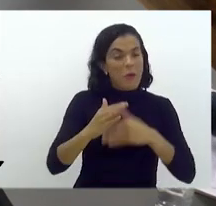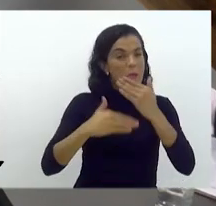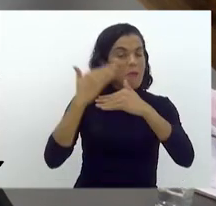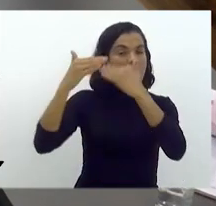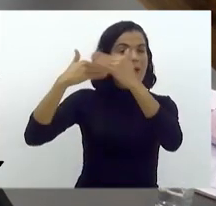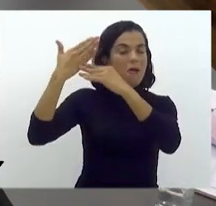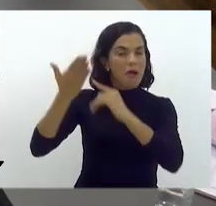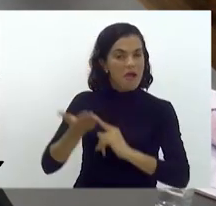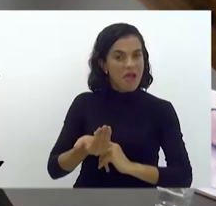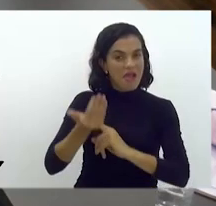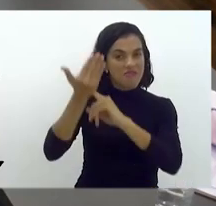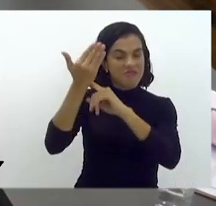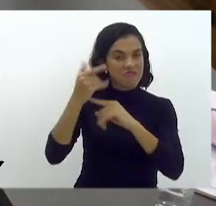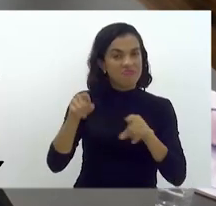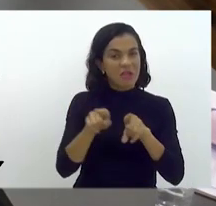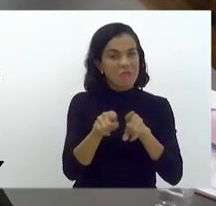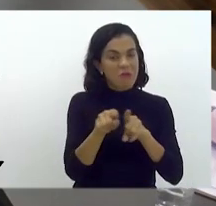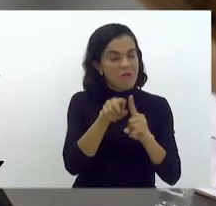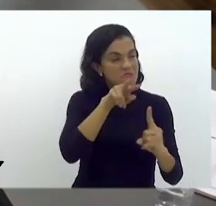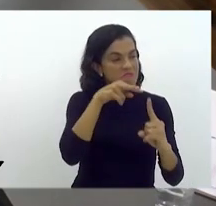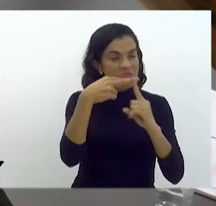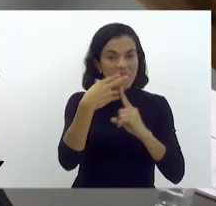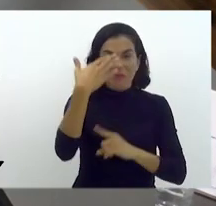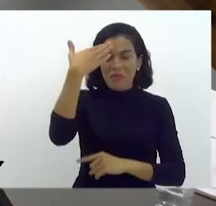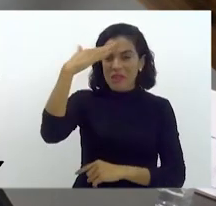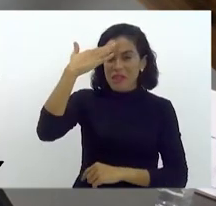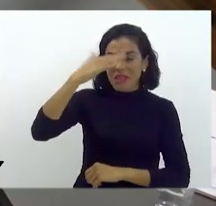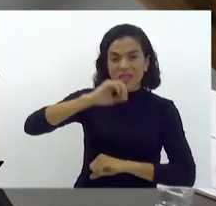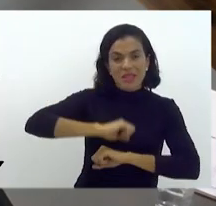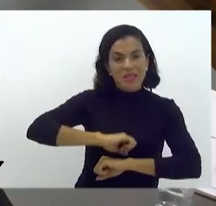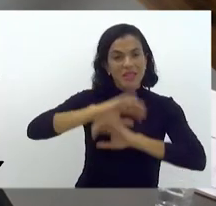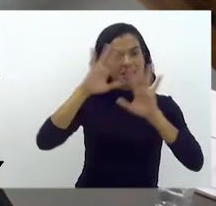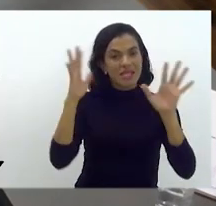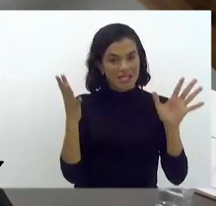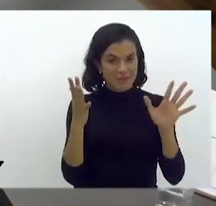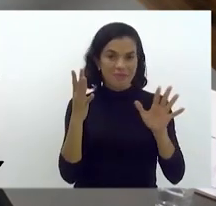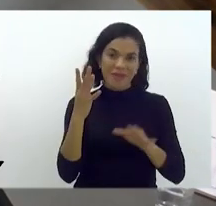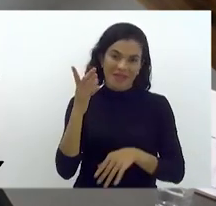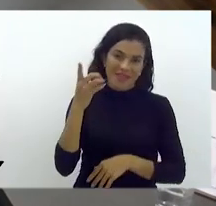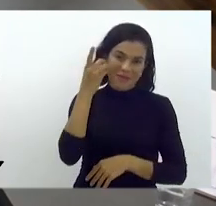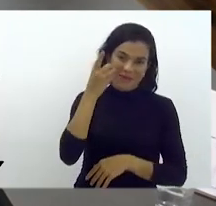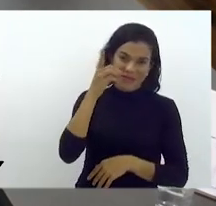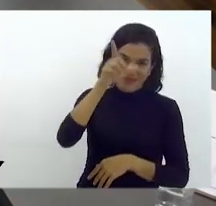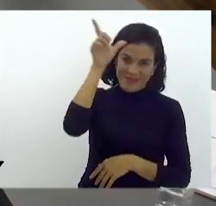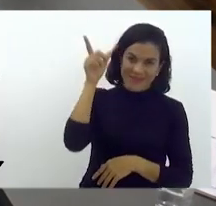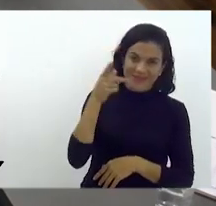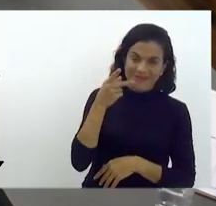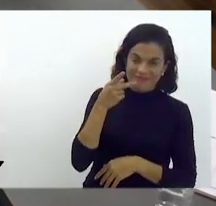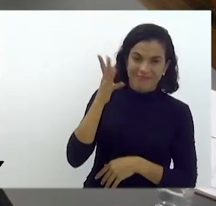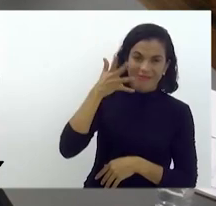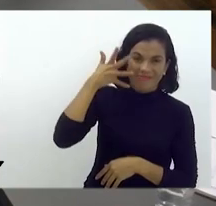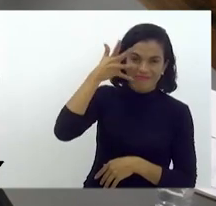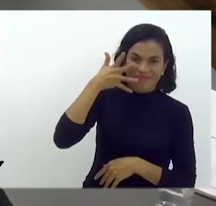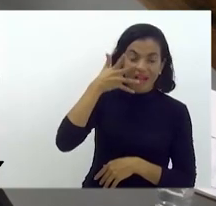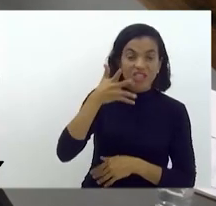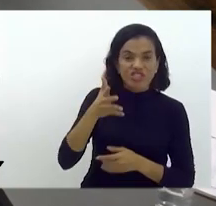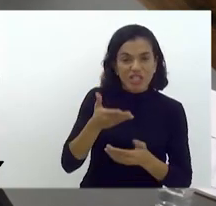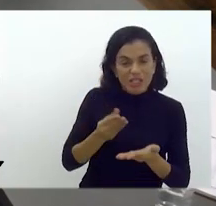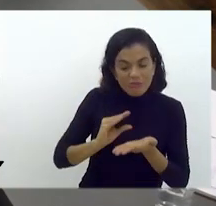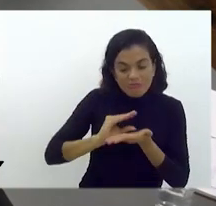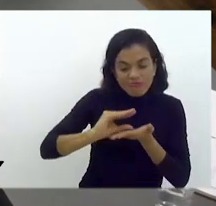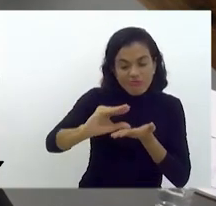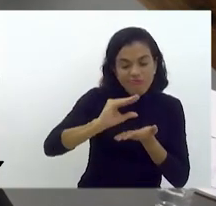progrediu e há um entendimento na linha do que o Deputado Luiz Paulo falou Deputado Luiz Paulo eu acho que toda vez que a gente investe em tecnologia